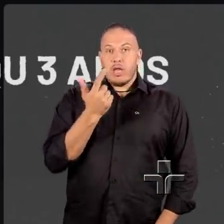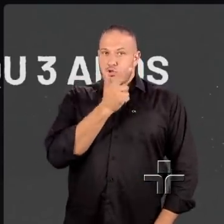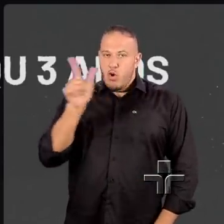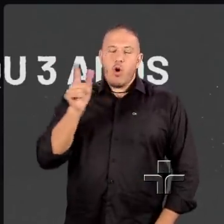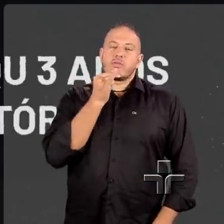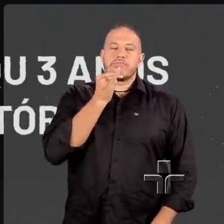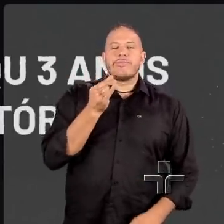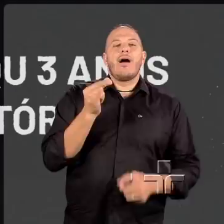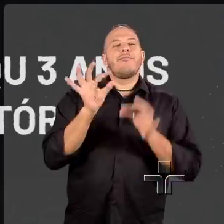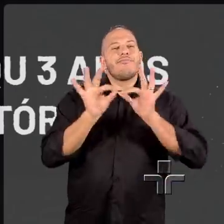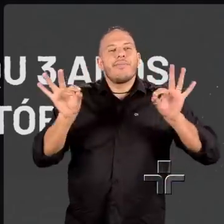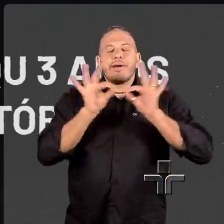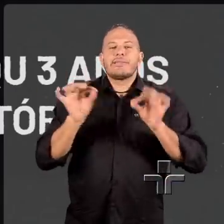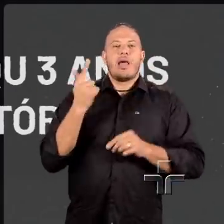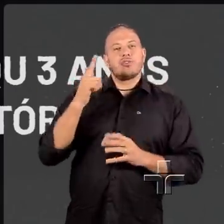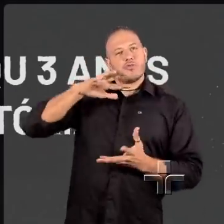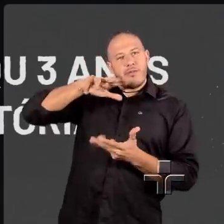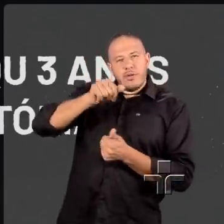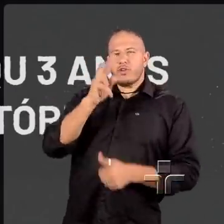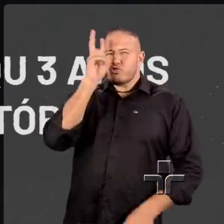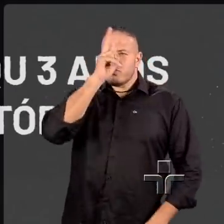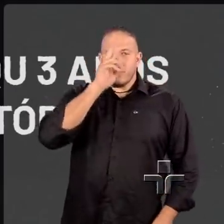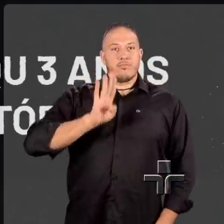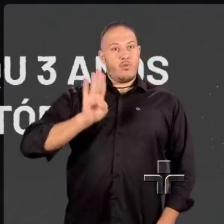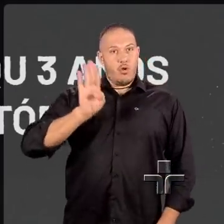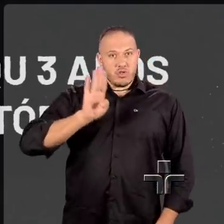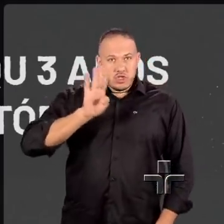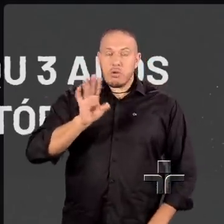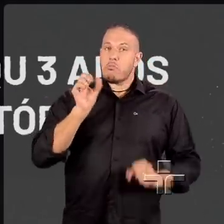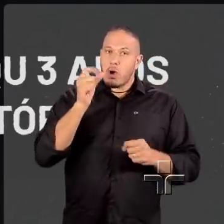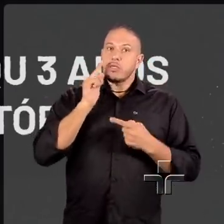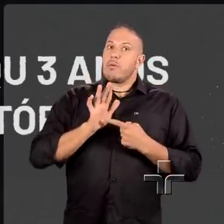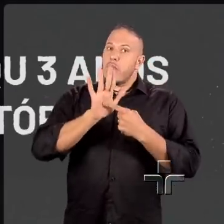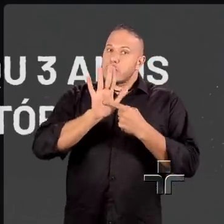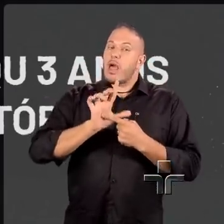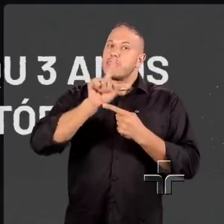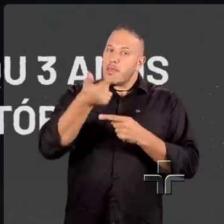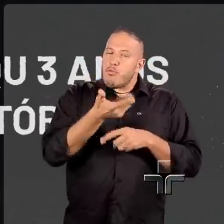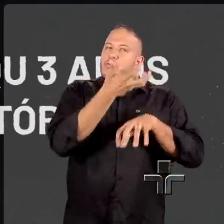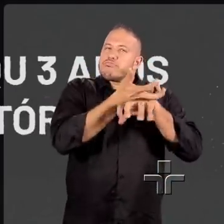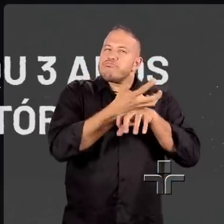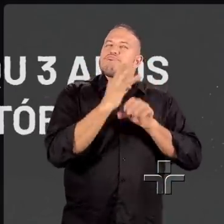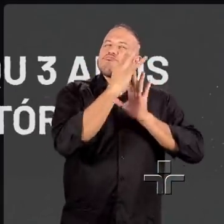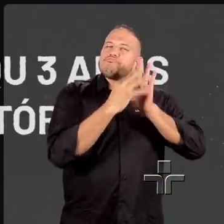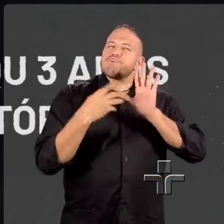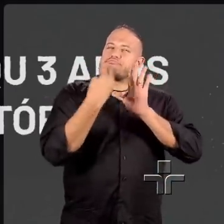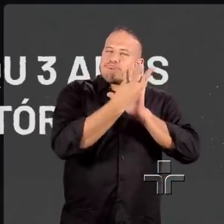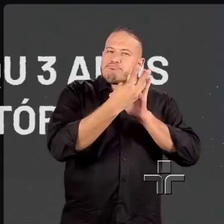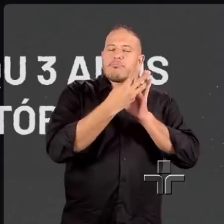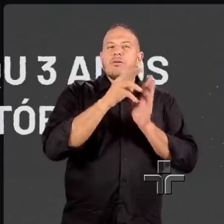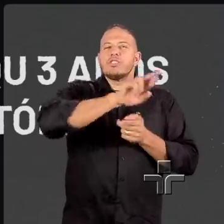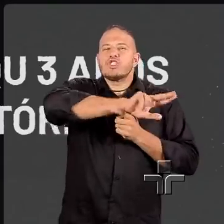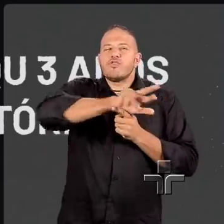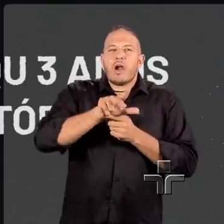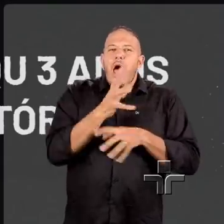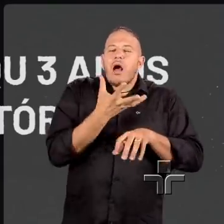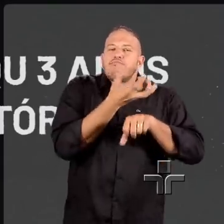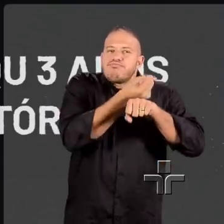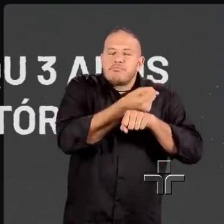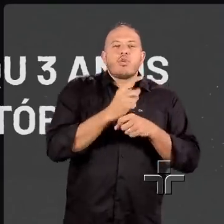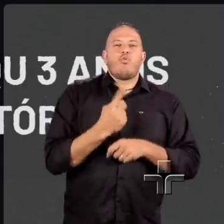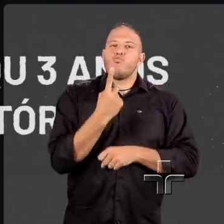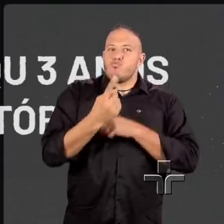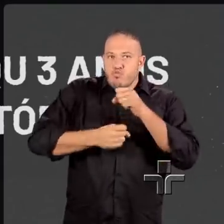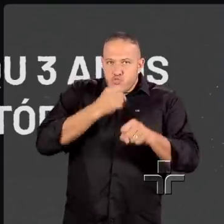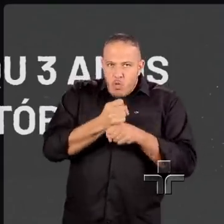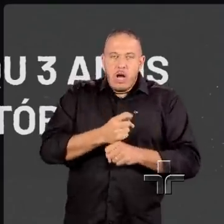como física, geografia, história e biologia, devem aparecer no currículo de forma interdisciplinar, em apenas 1 ano do